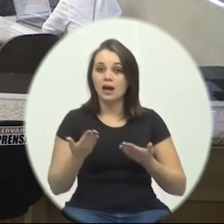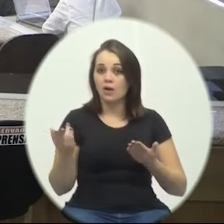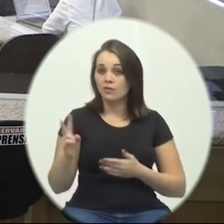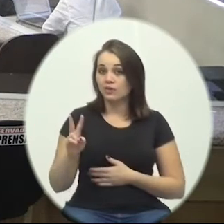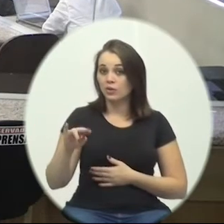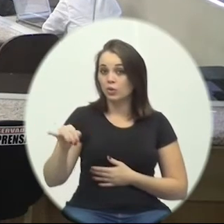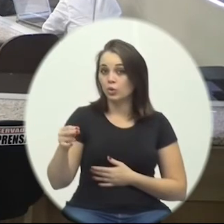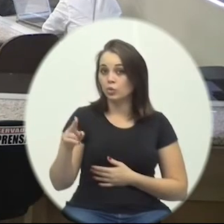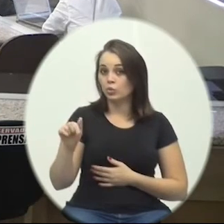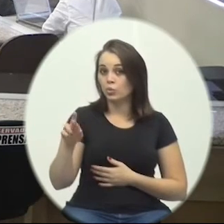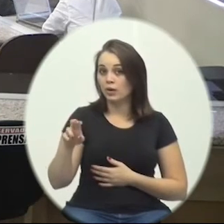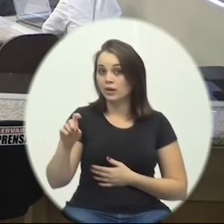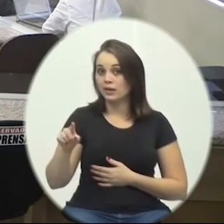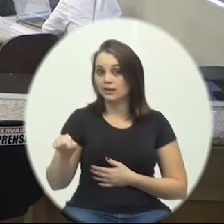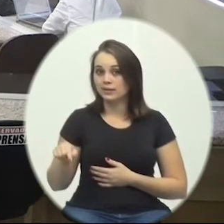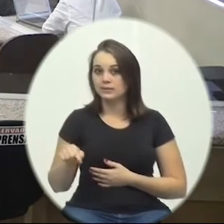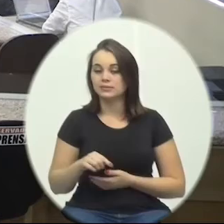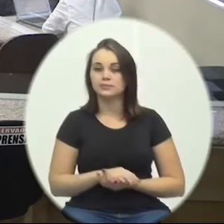Jesus.